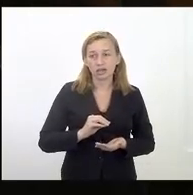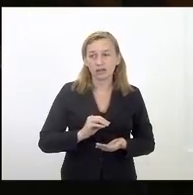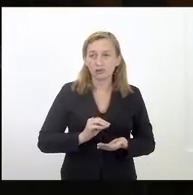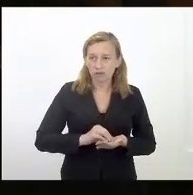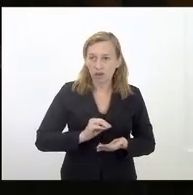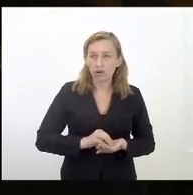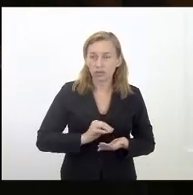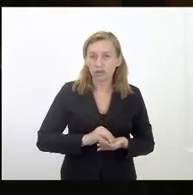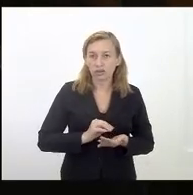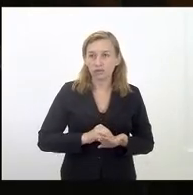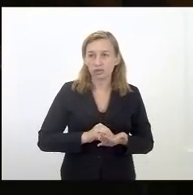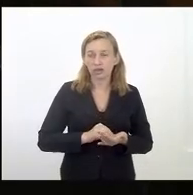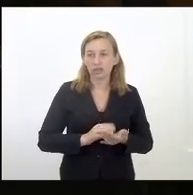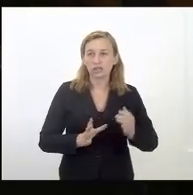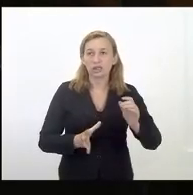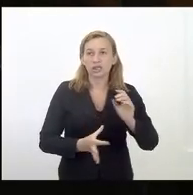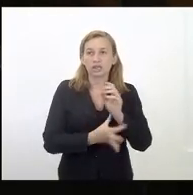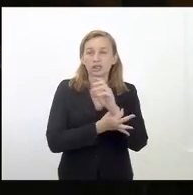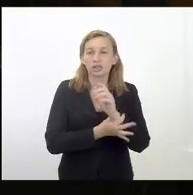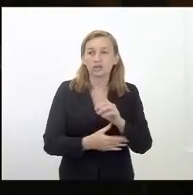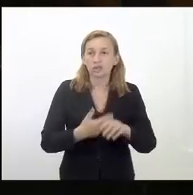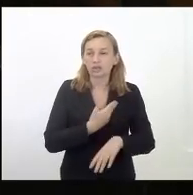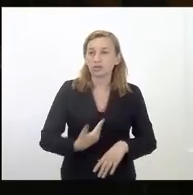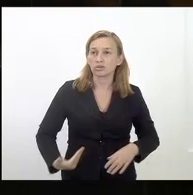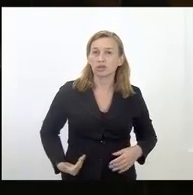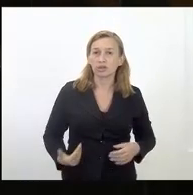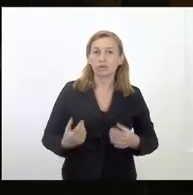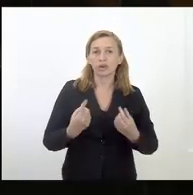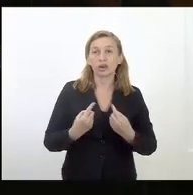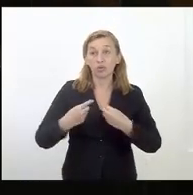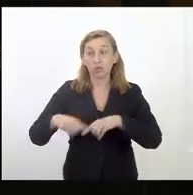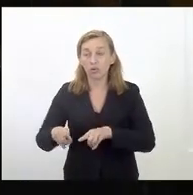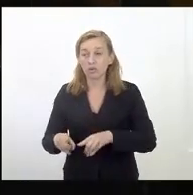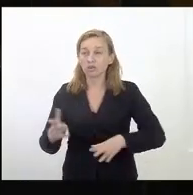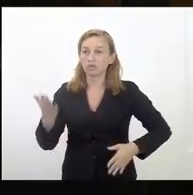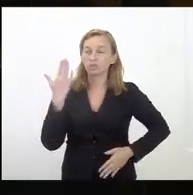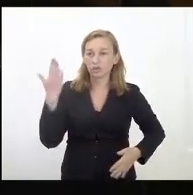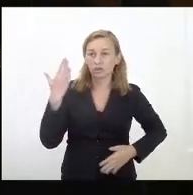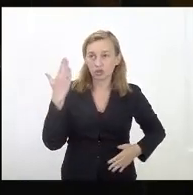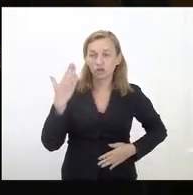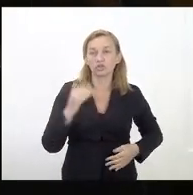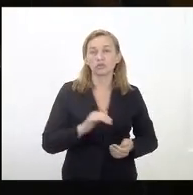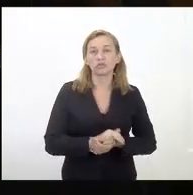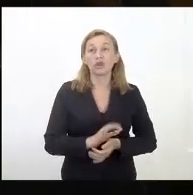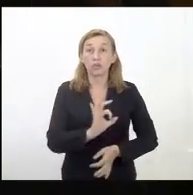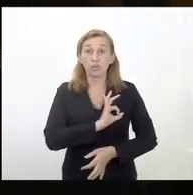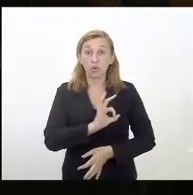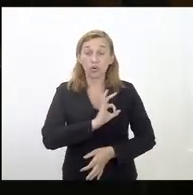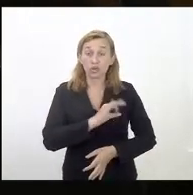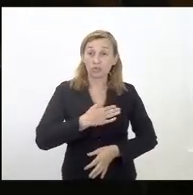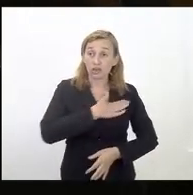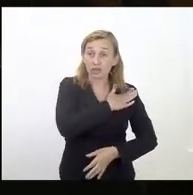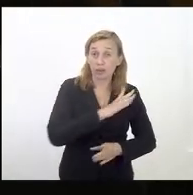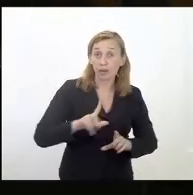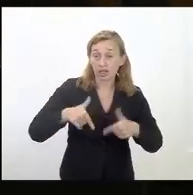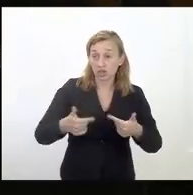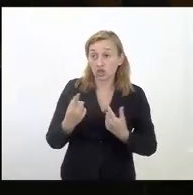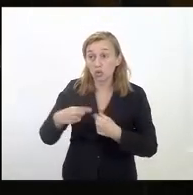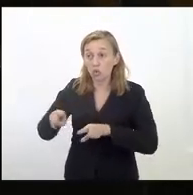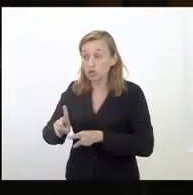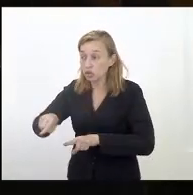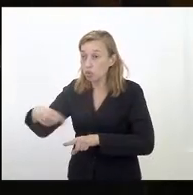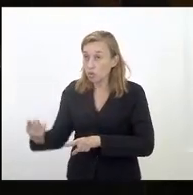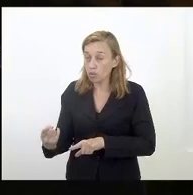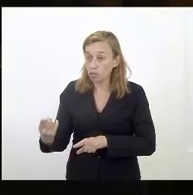de baixo potencial ofensivo inclusive liberando as nossas forças policiais da polícia militar para atuar no combate a